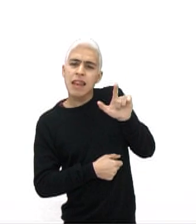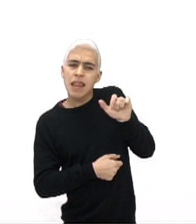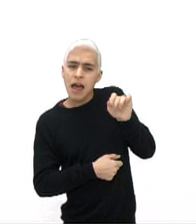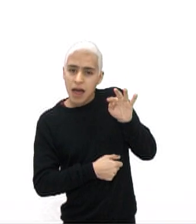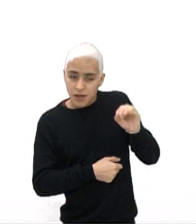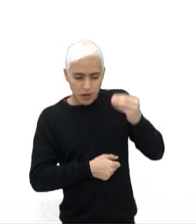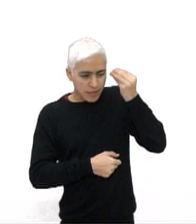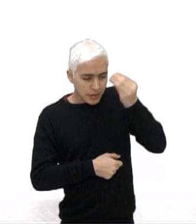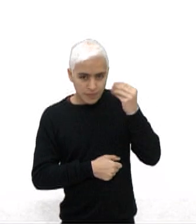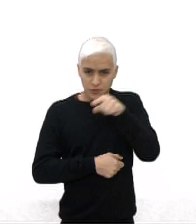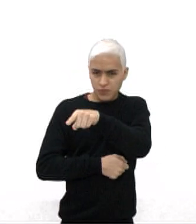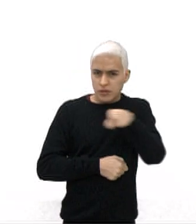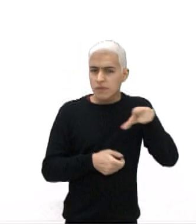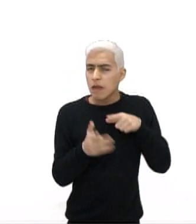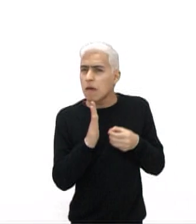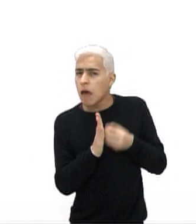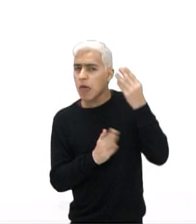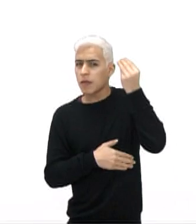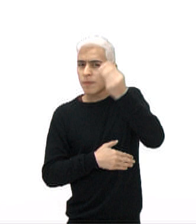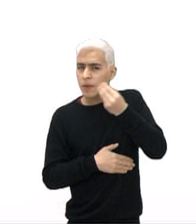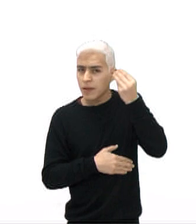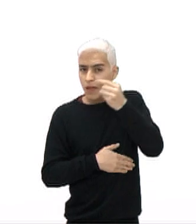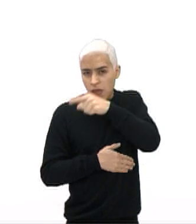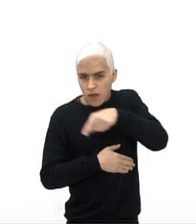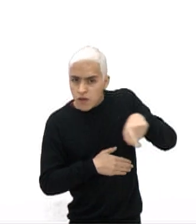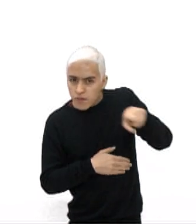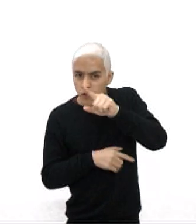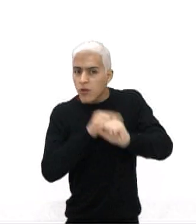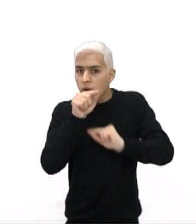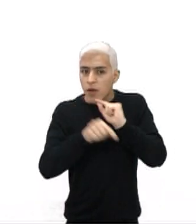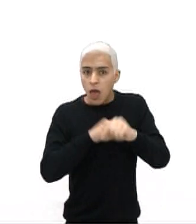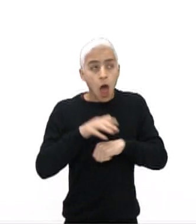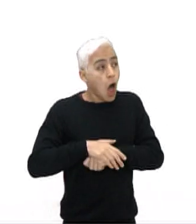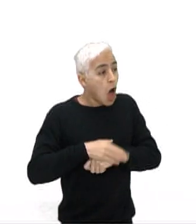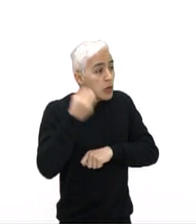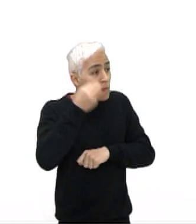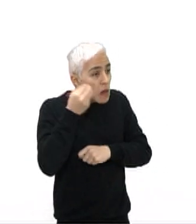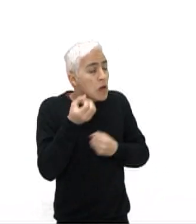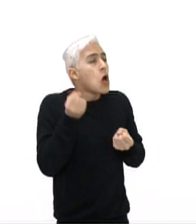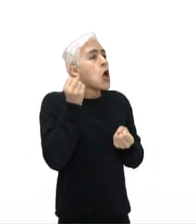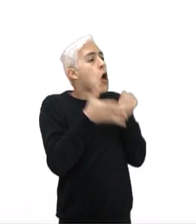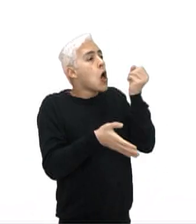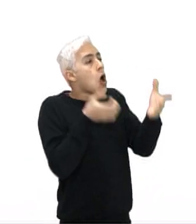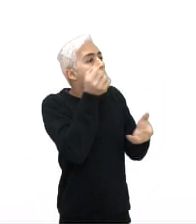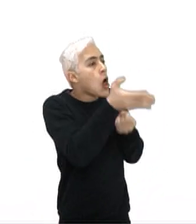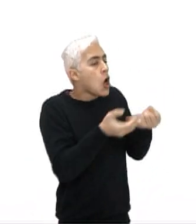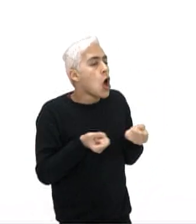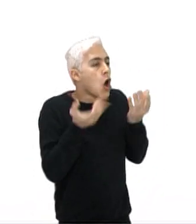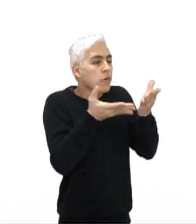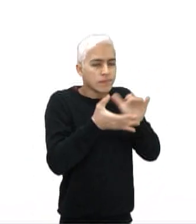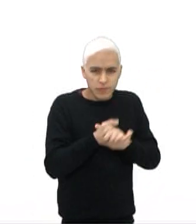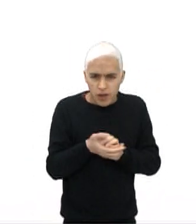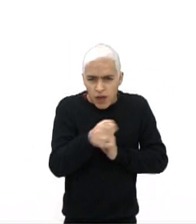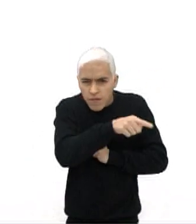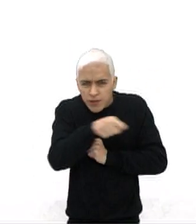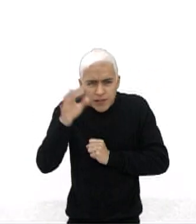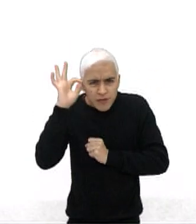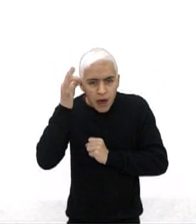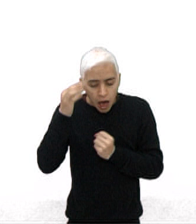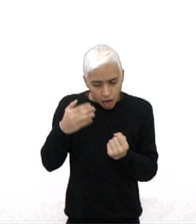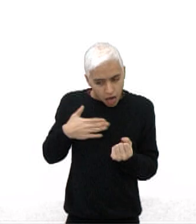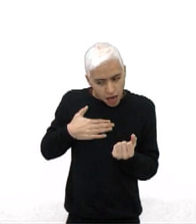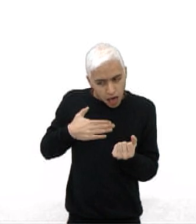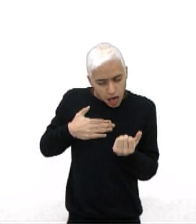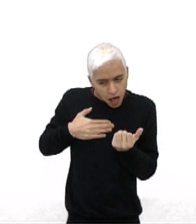possui muitas experiências? Você costuma contar às pessoas sobre suas experiências? Você já escreveu sobre algumas de